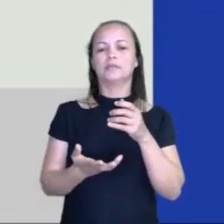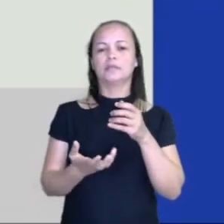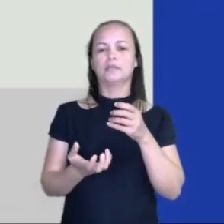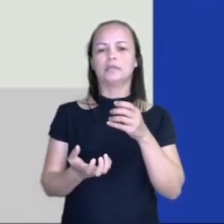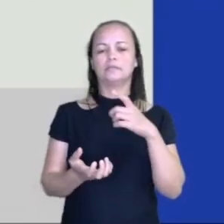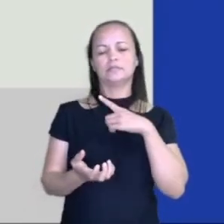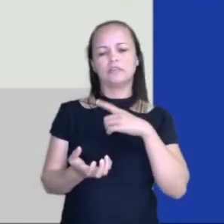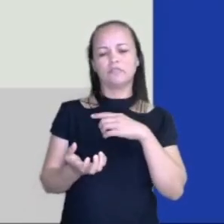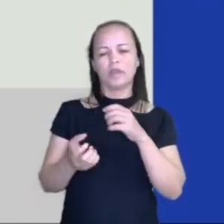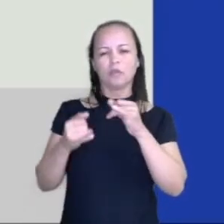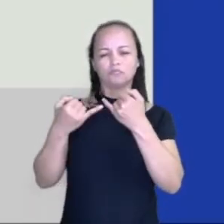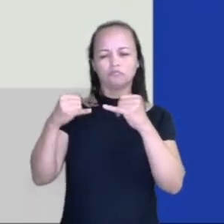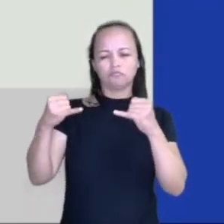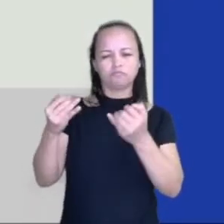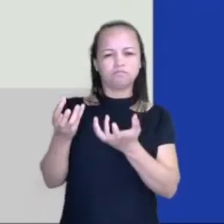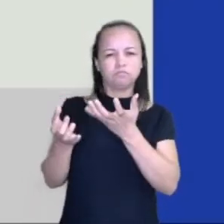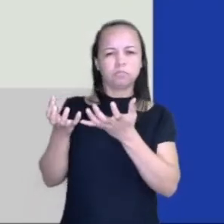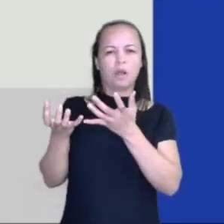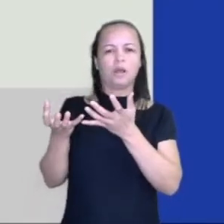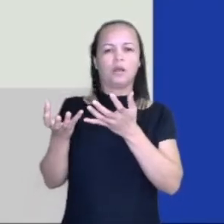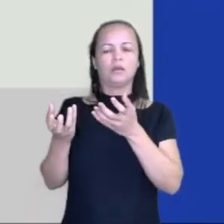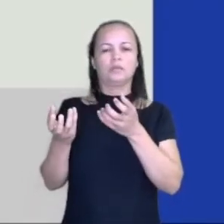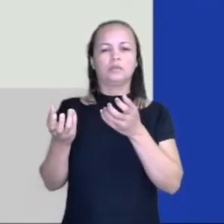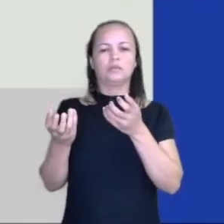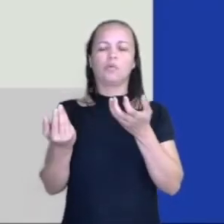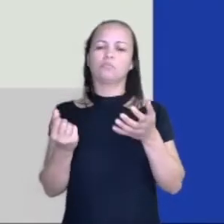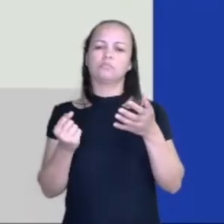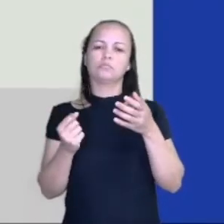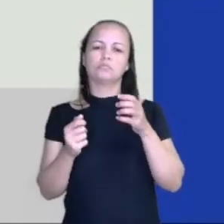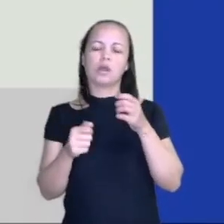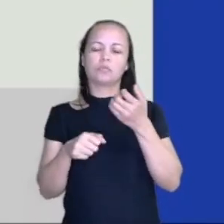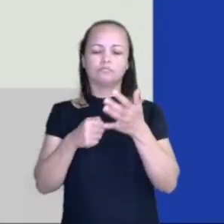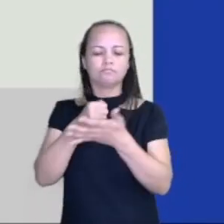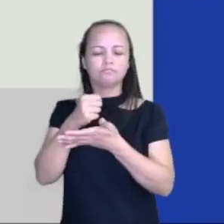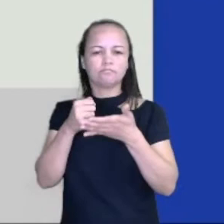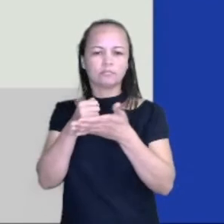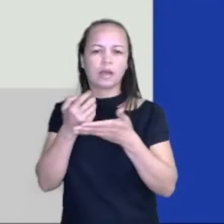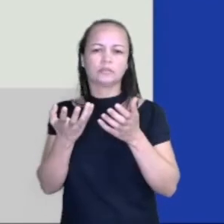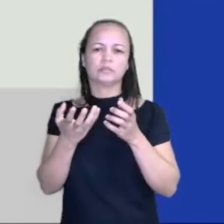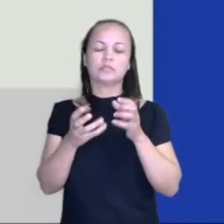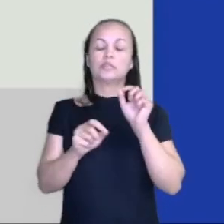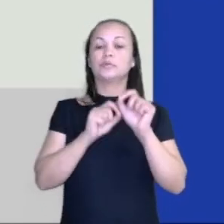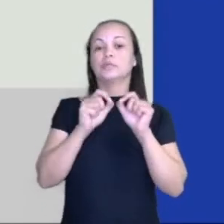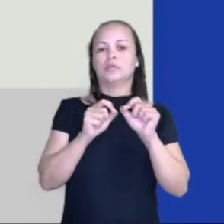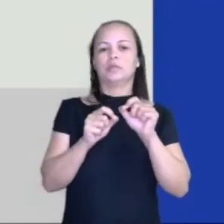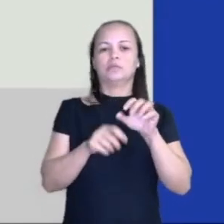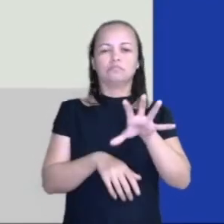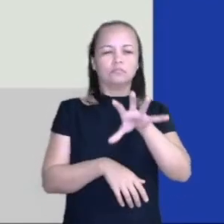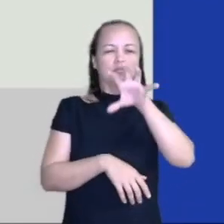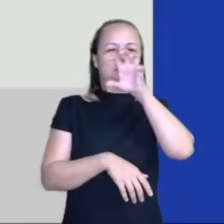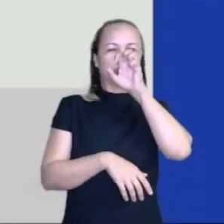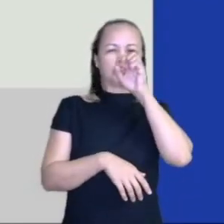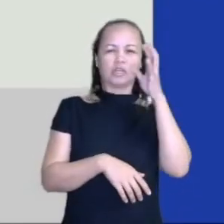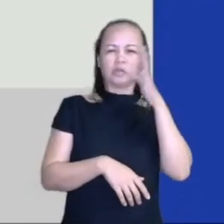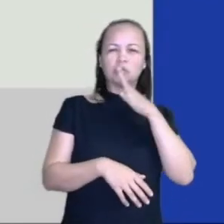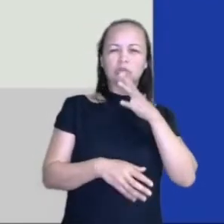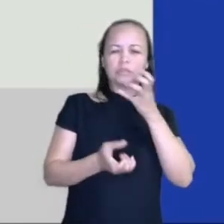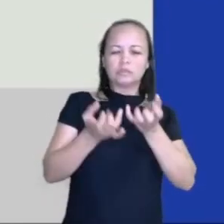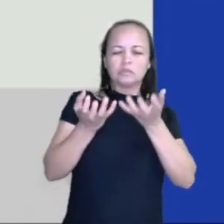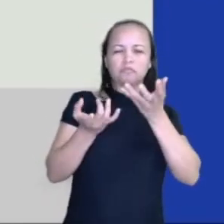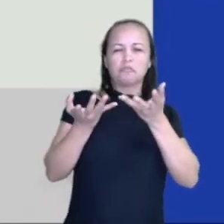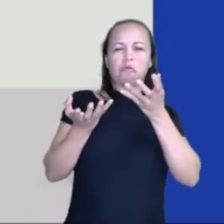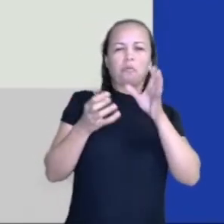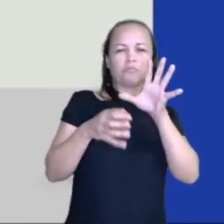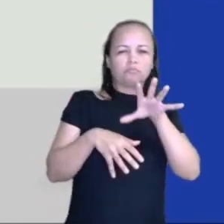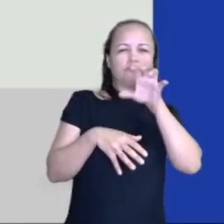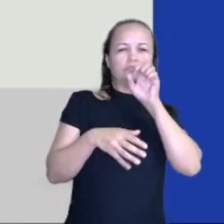curto-circuito é com base e alguns sinais Mágicos é o primeiro seria o cheiro de queimado a tomada